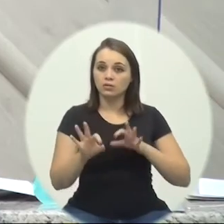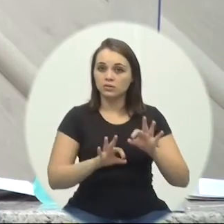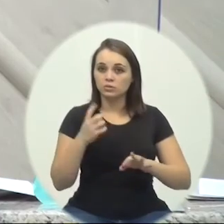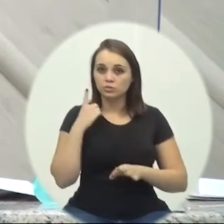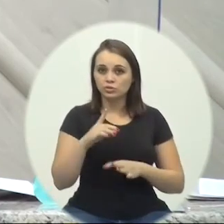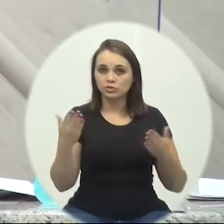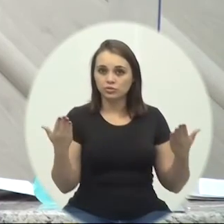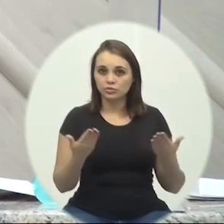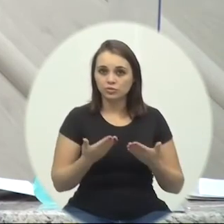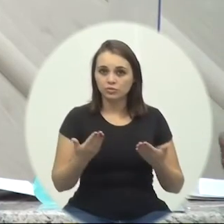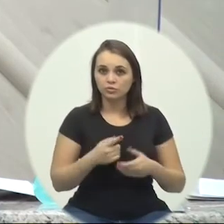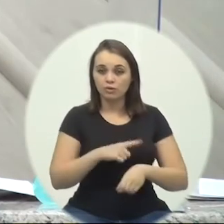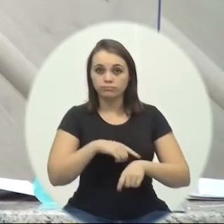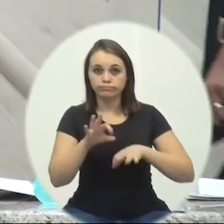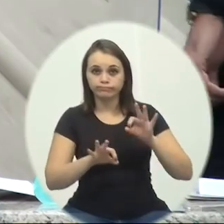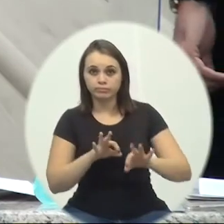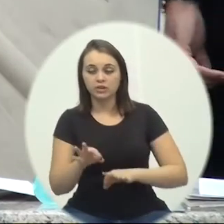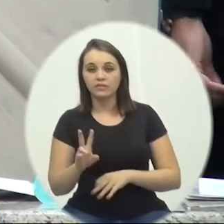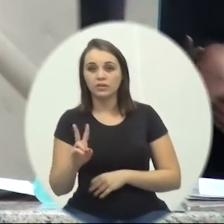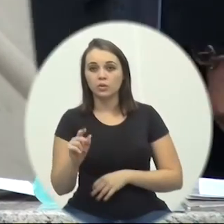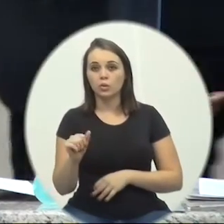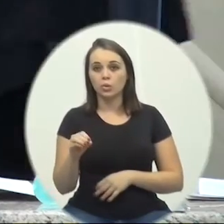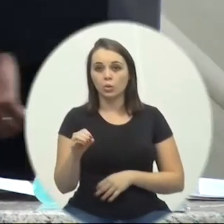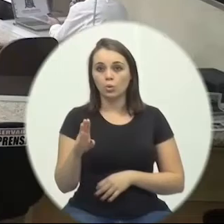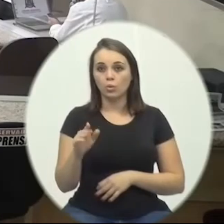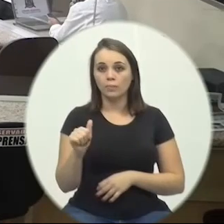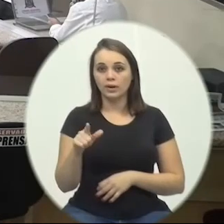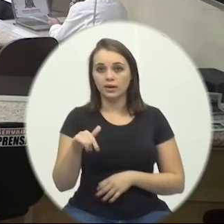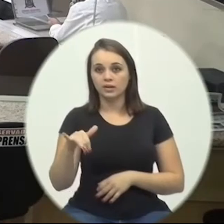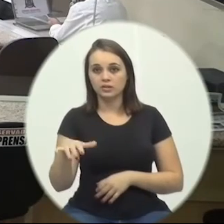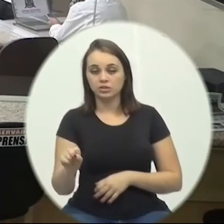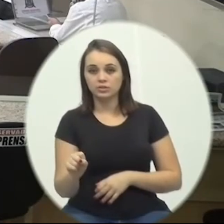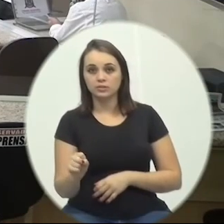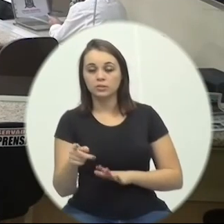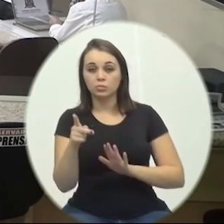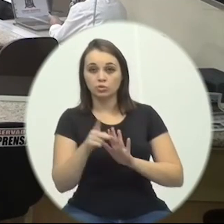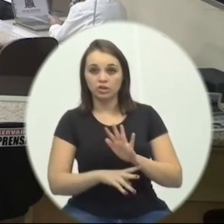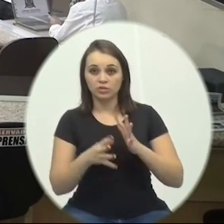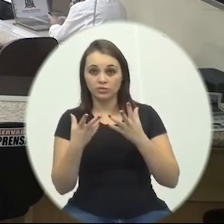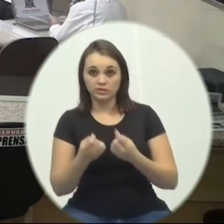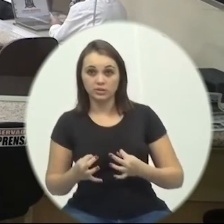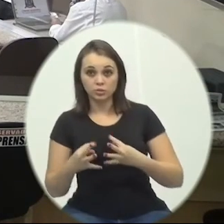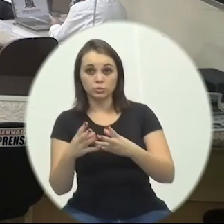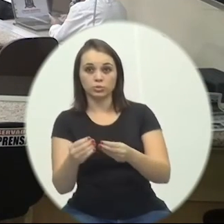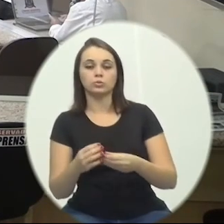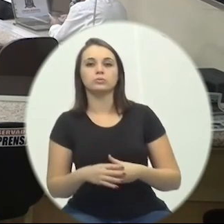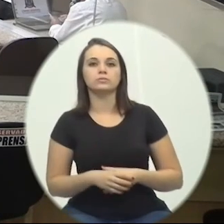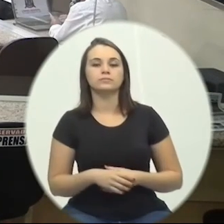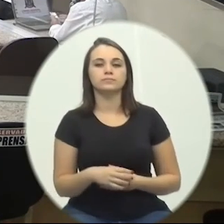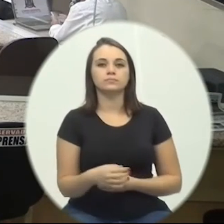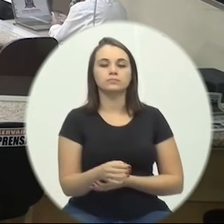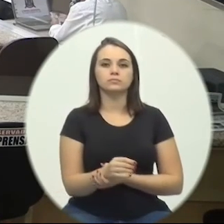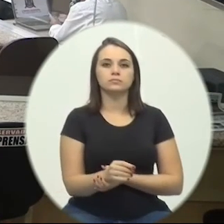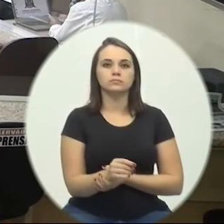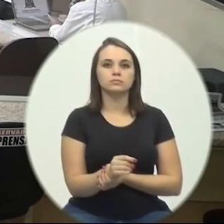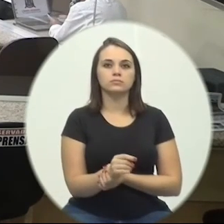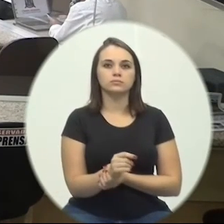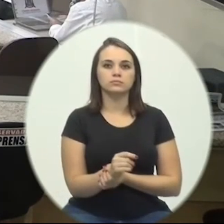No... Questão de ordem cedida ao vereador Badias. Projeto foi aprovado por unanimidade. Obrigado,